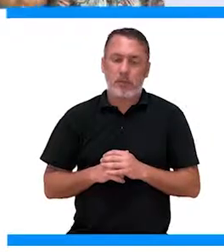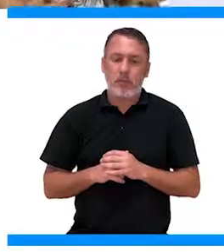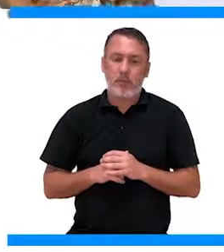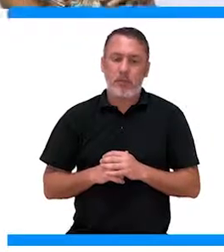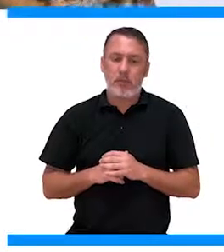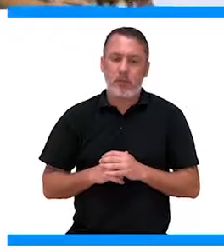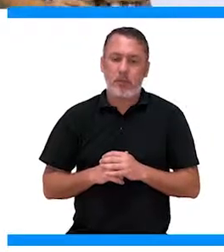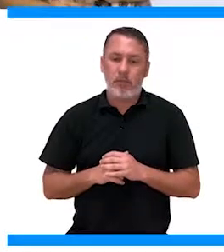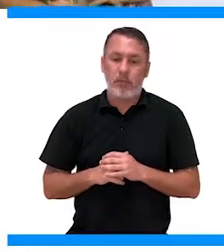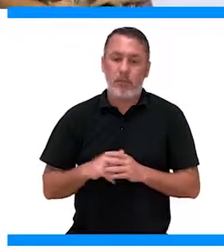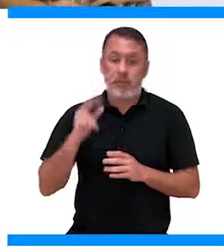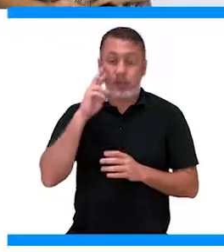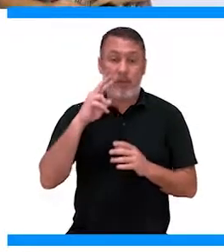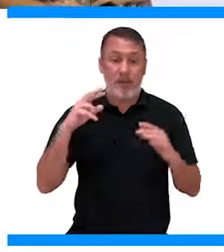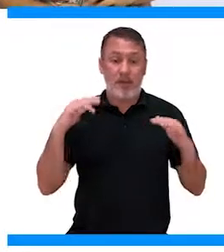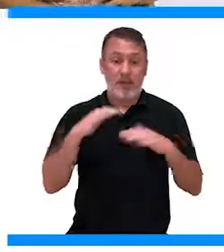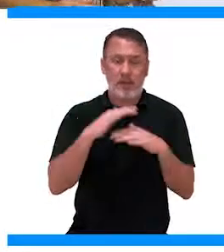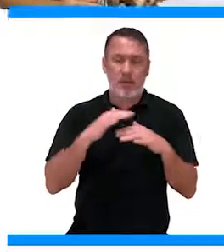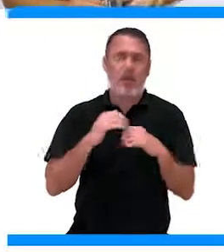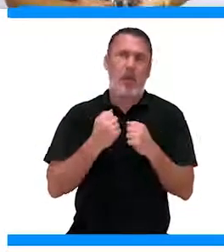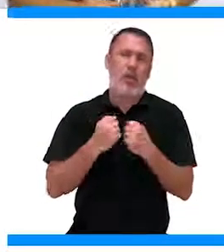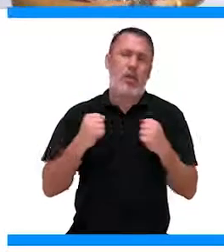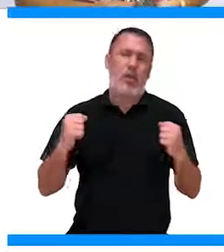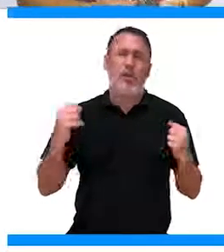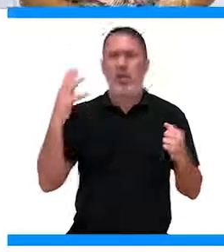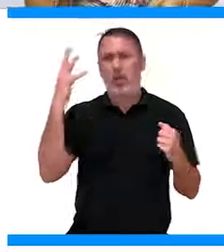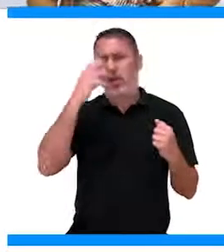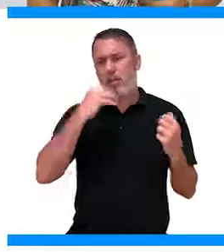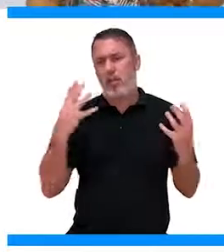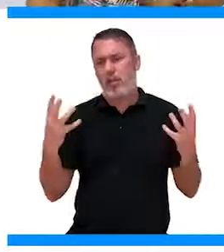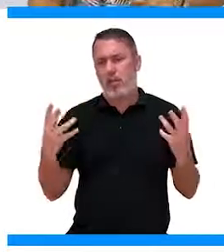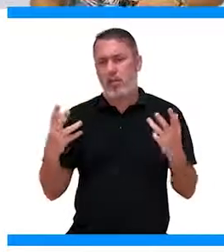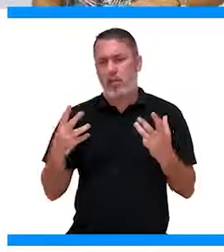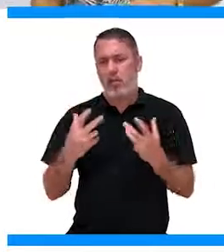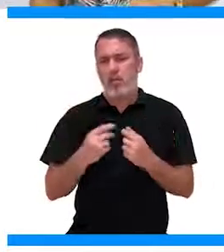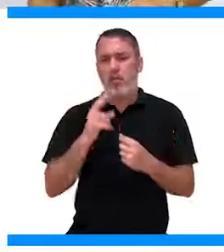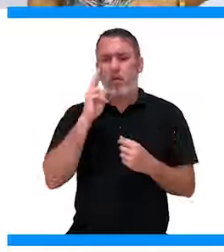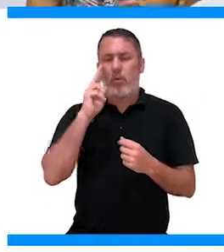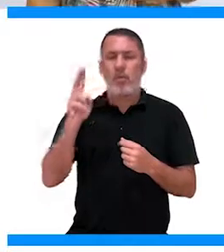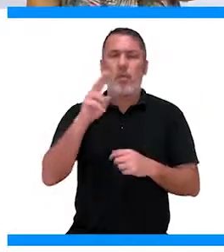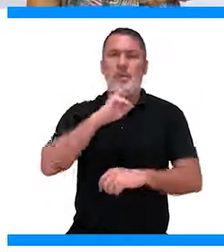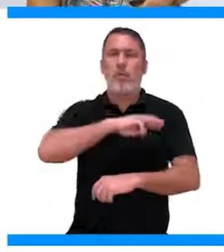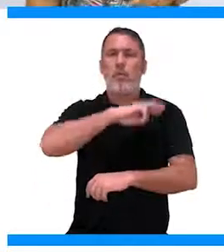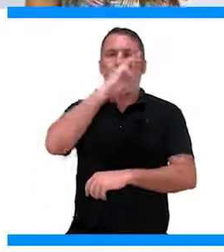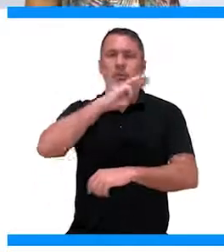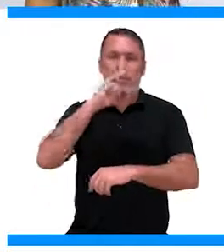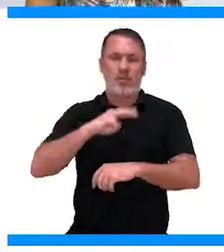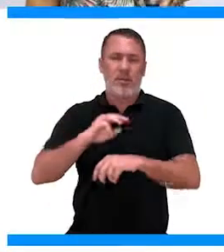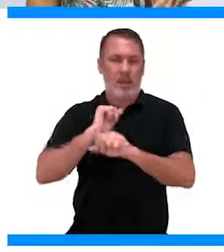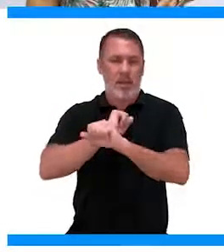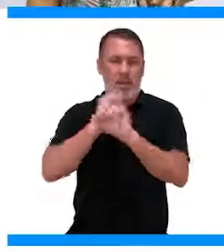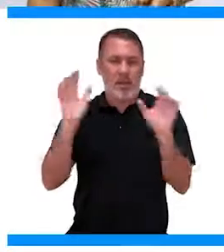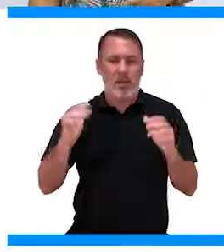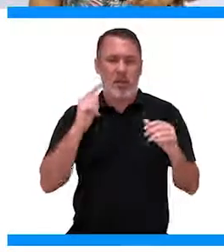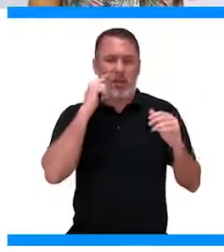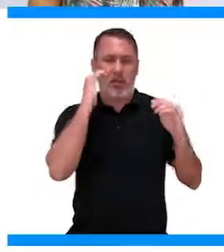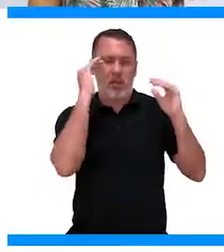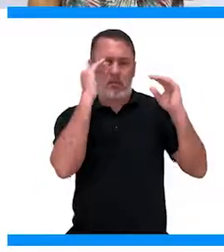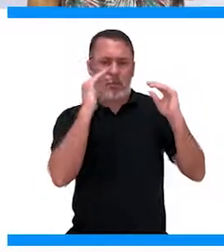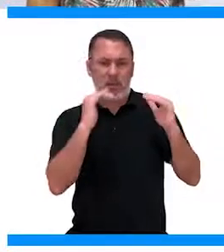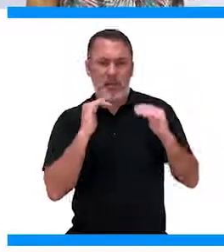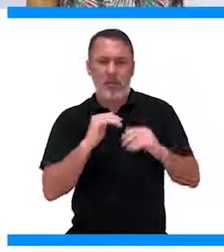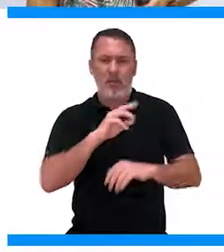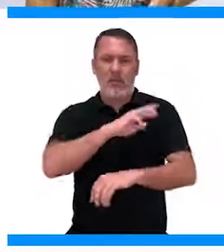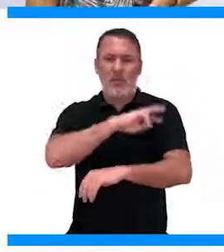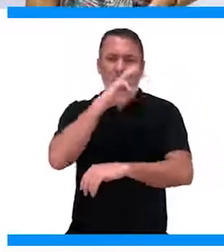Cidade grande. Que beleza! Montes Claros. Como cresceu Montes Claros? Quanta indústria em Montes Claros. Montes